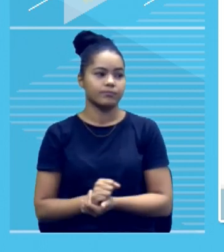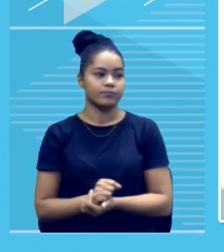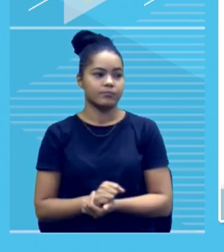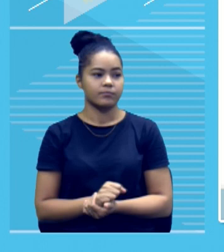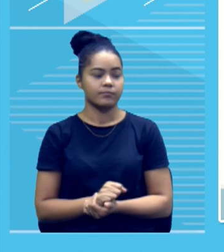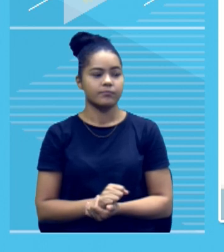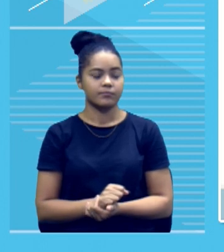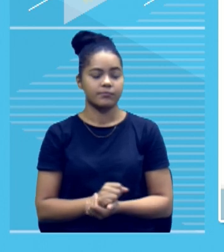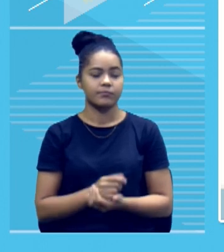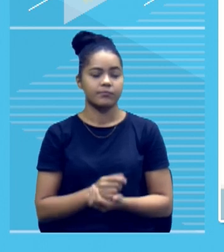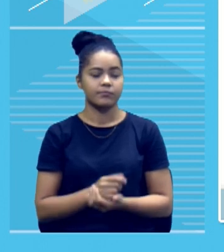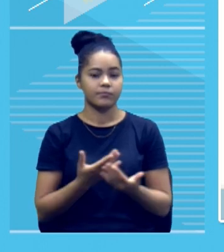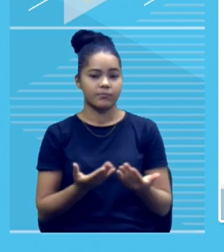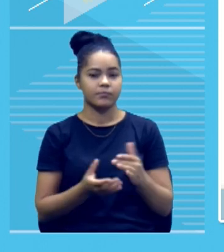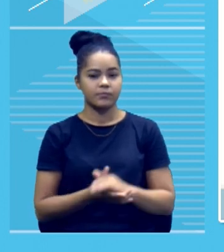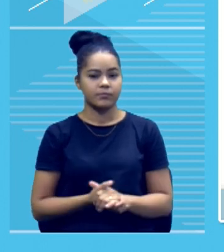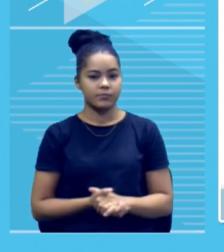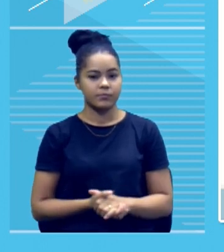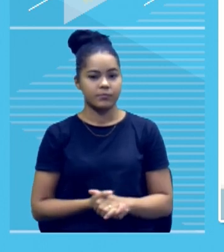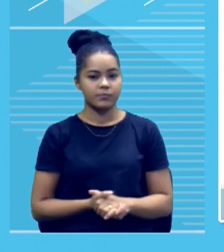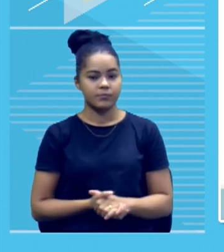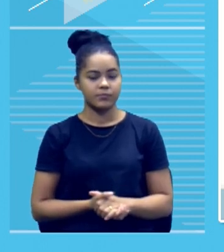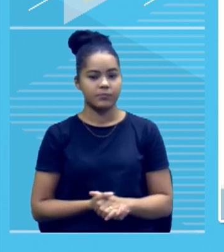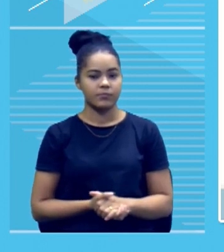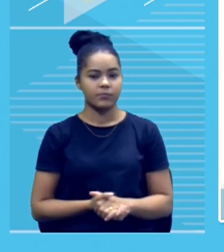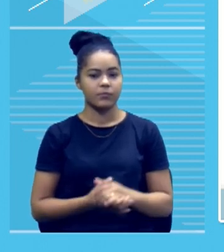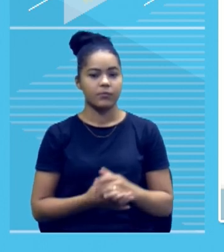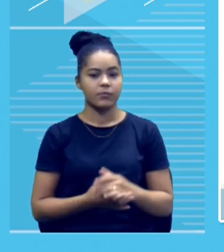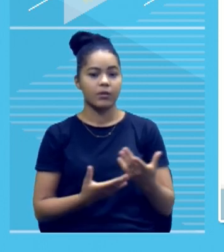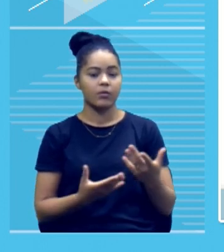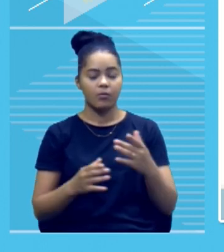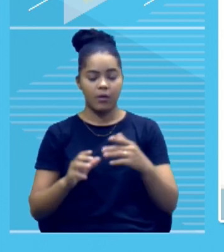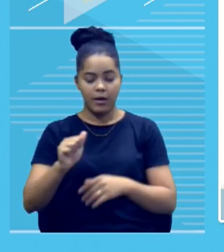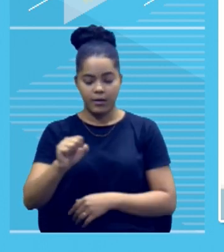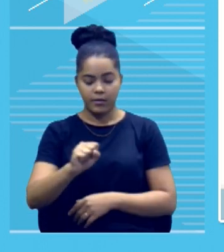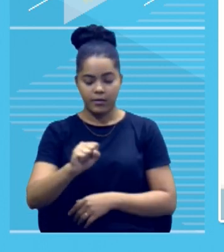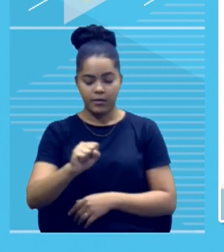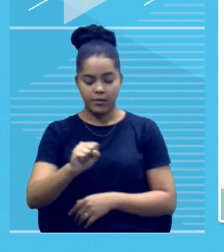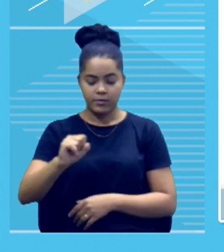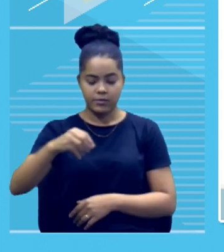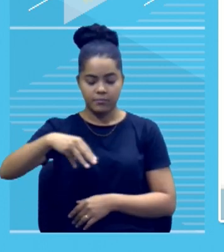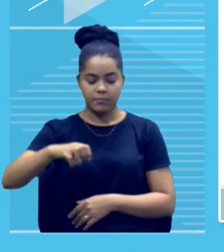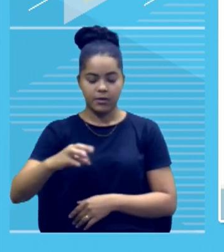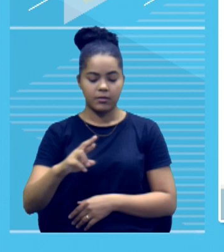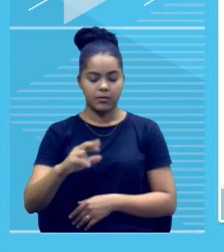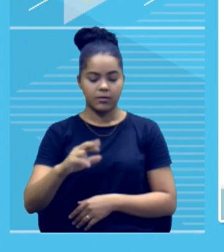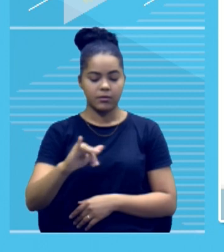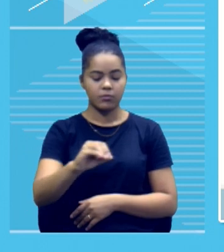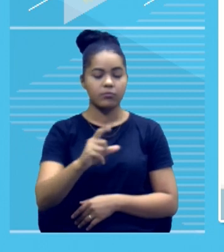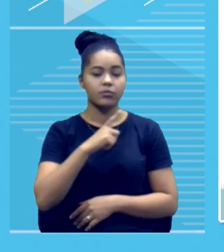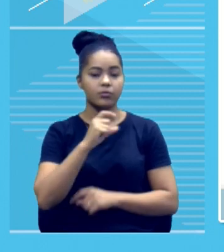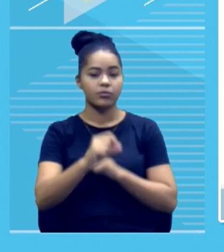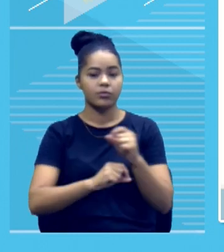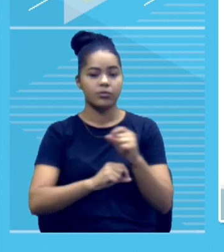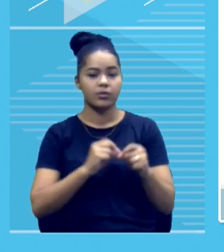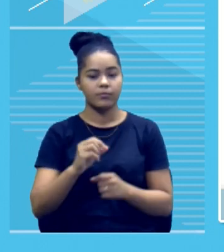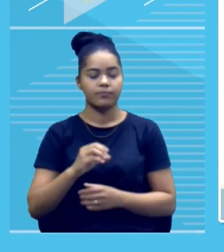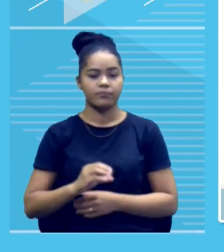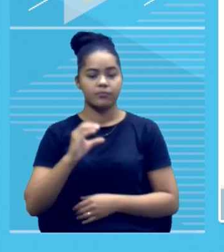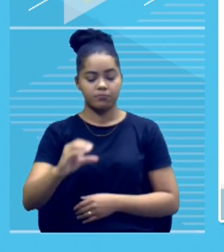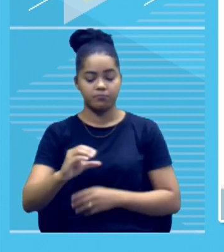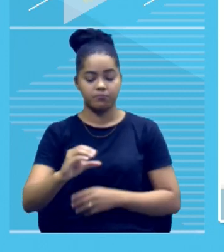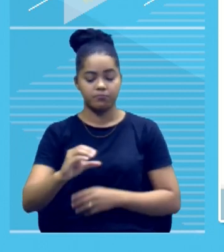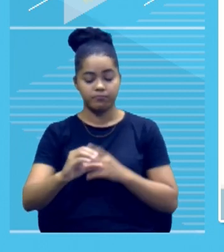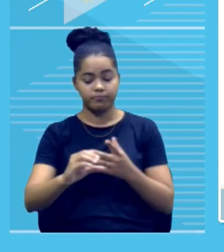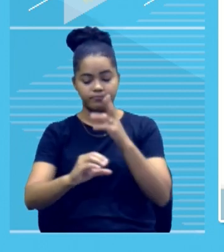ótica. Então, o carbono assimétrico apresenta o quê? 4 ligantes diferentes entre si. Ali o X tem